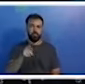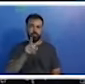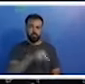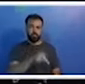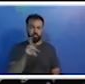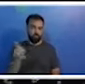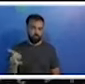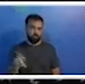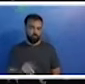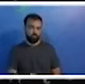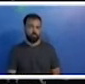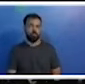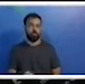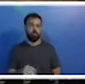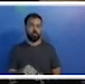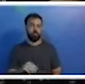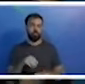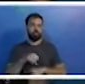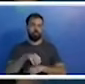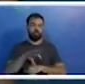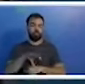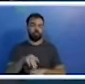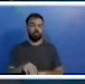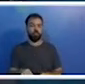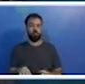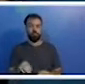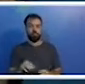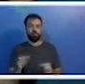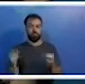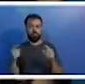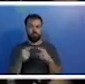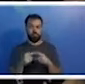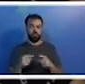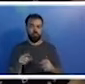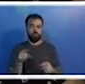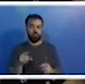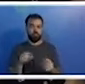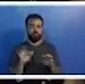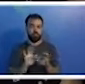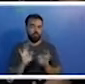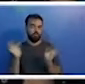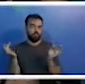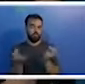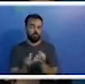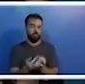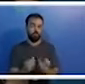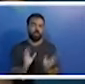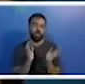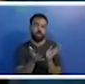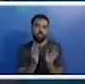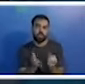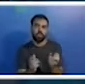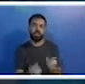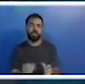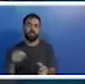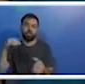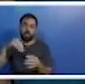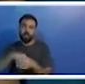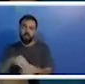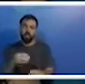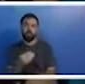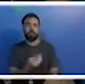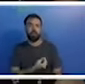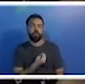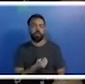e agora a família Olhem só é muito importante que a língua brasileira de sinais seja incluída na vida da